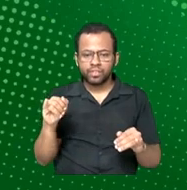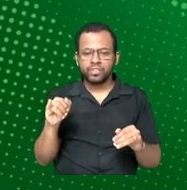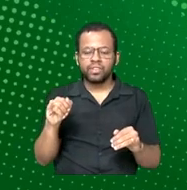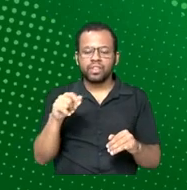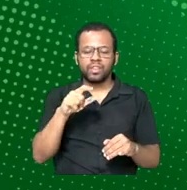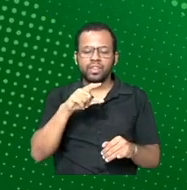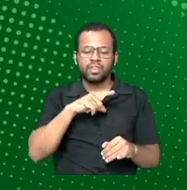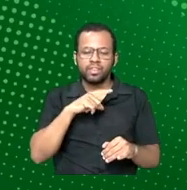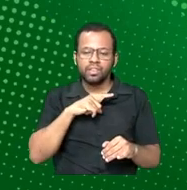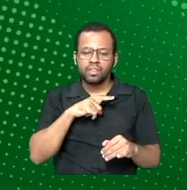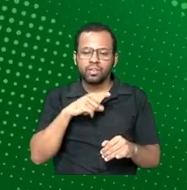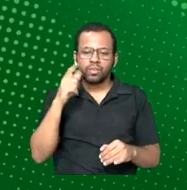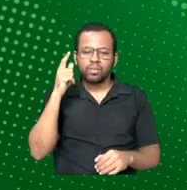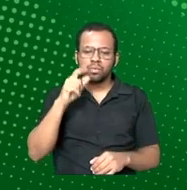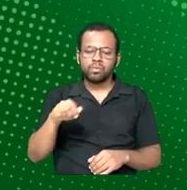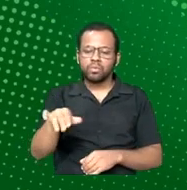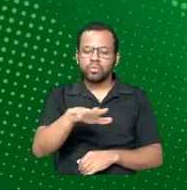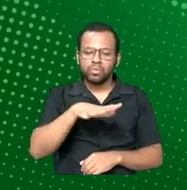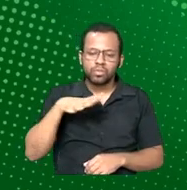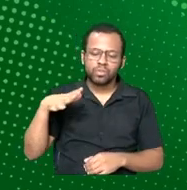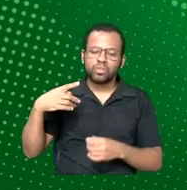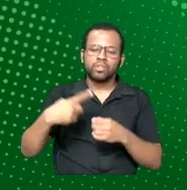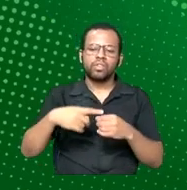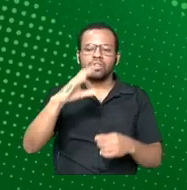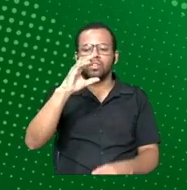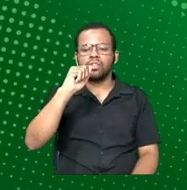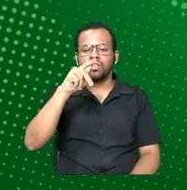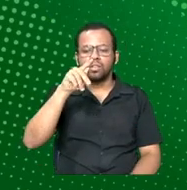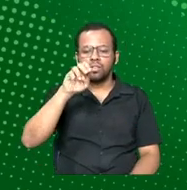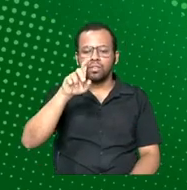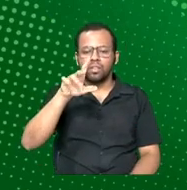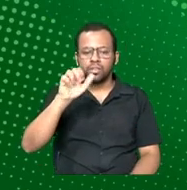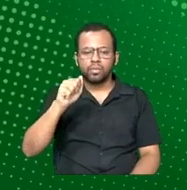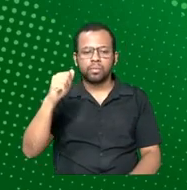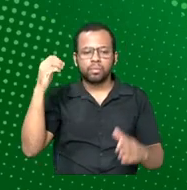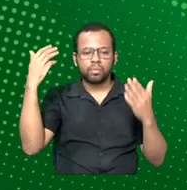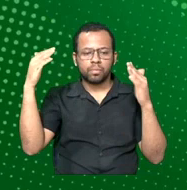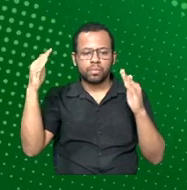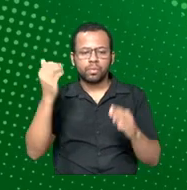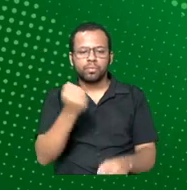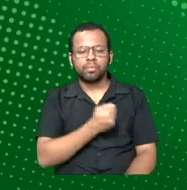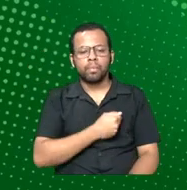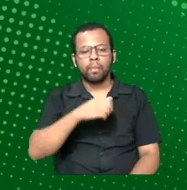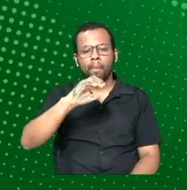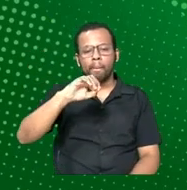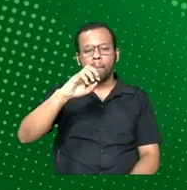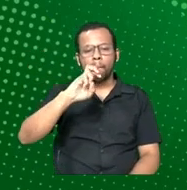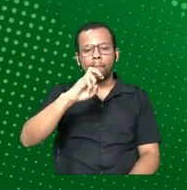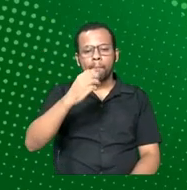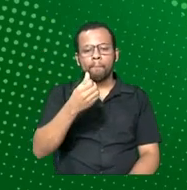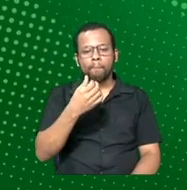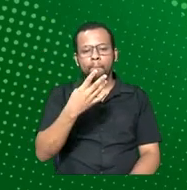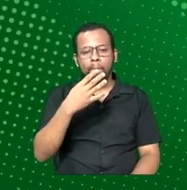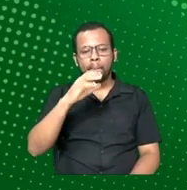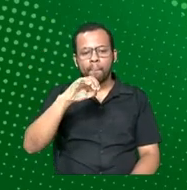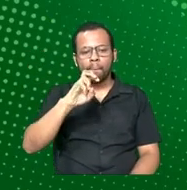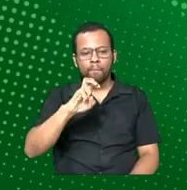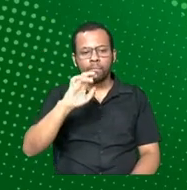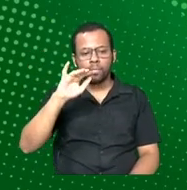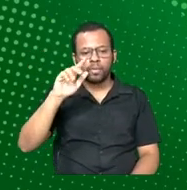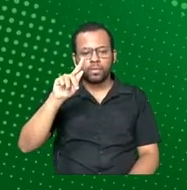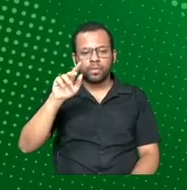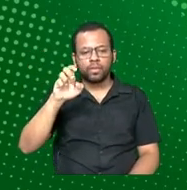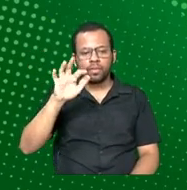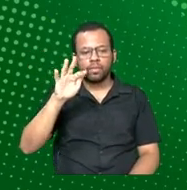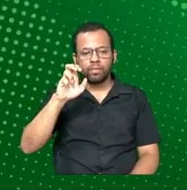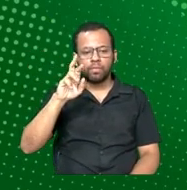esportes presentes e papelaria Regional Capela Parabéns Joilson Parabéns 056405 o Jefferson